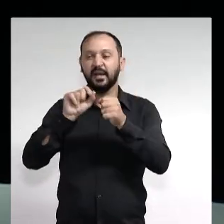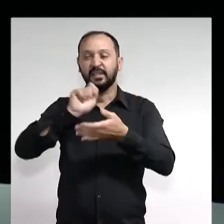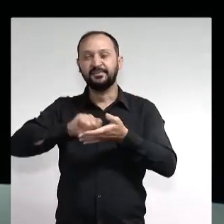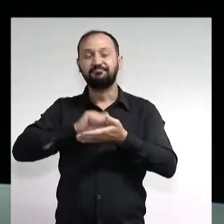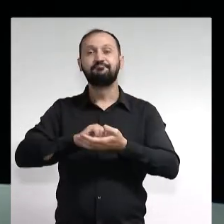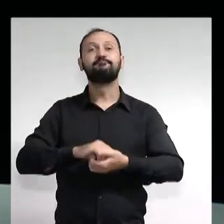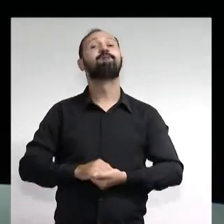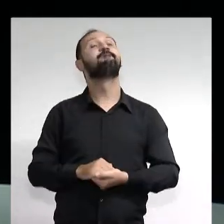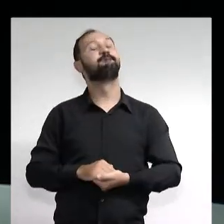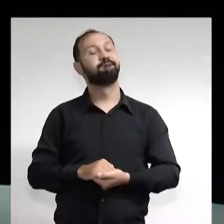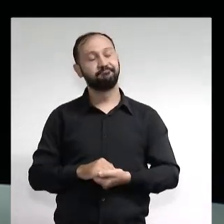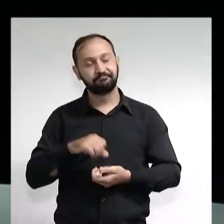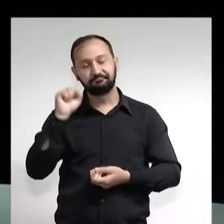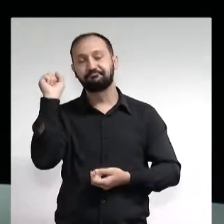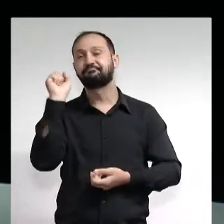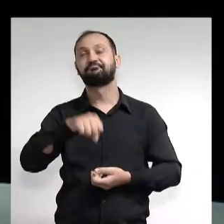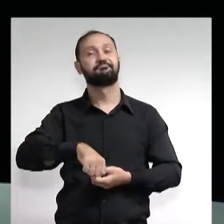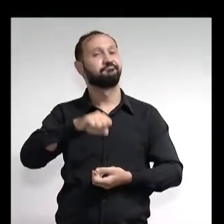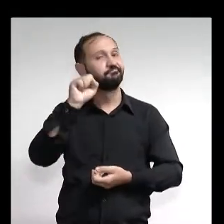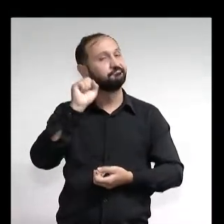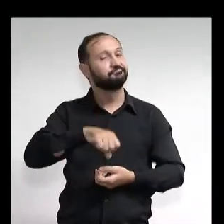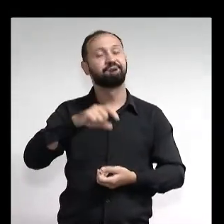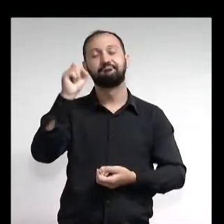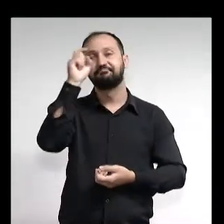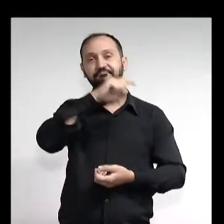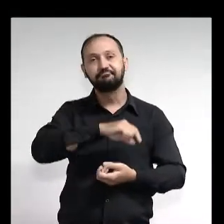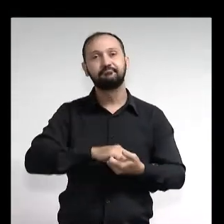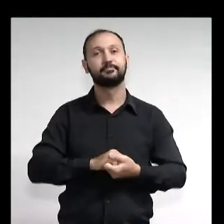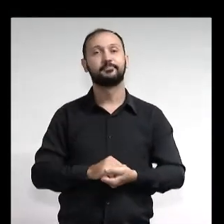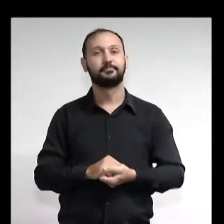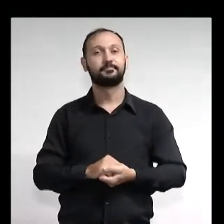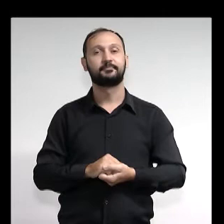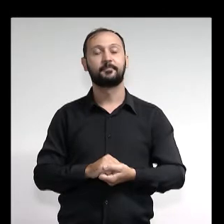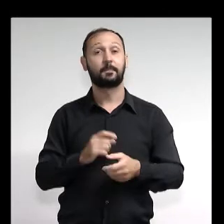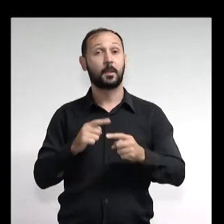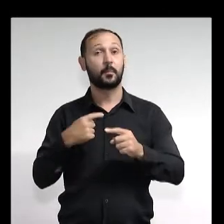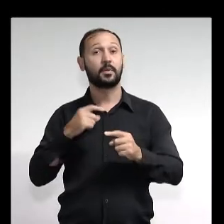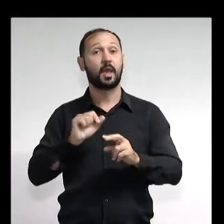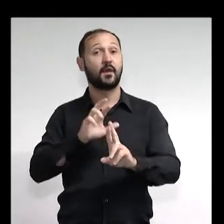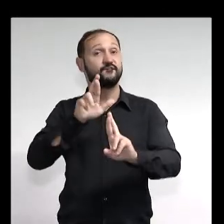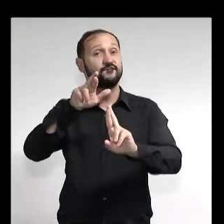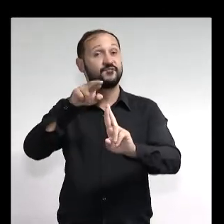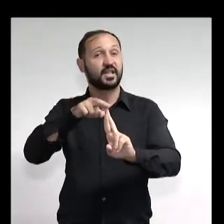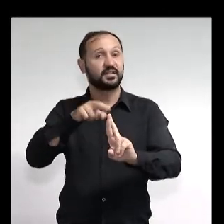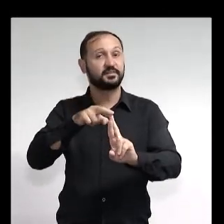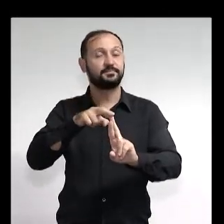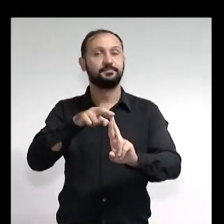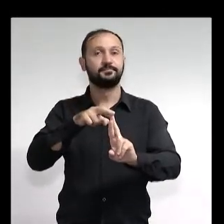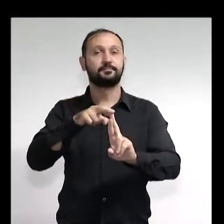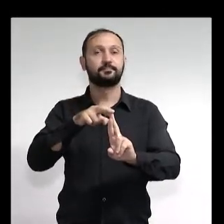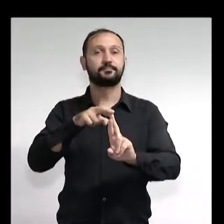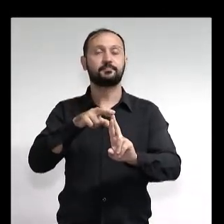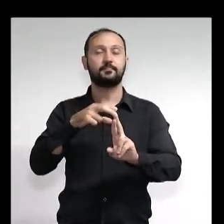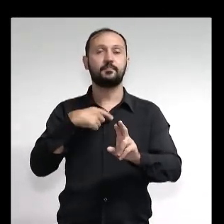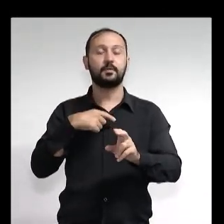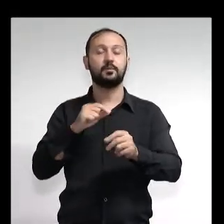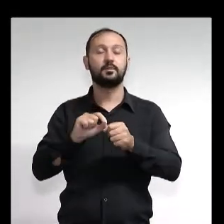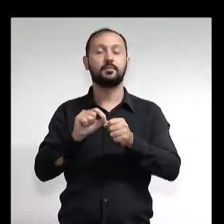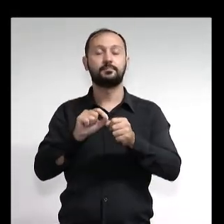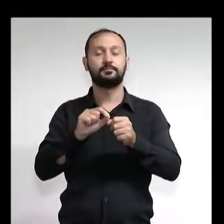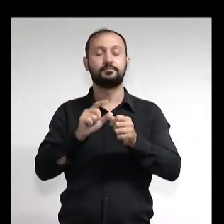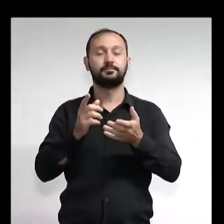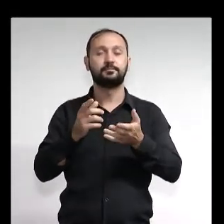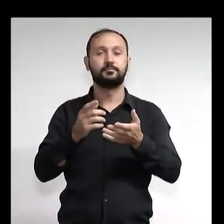criar um referencial teórico para a senhora desenvolver todo esse trabalho? Foi difícil, porque o